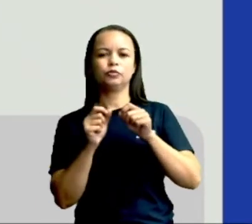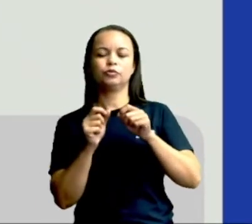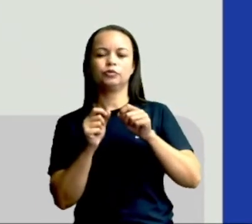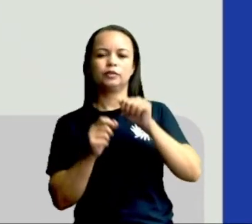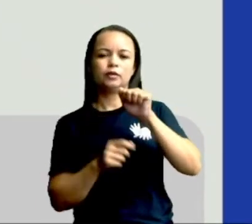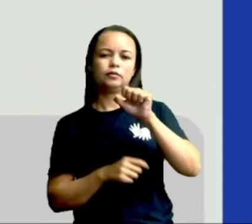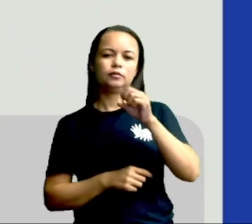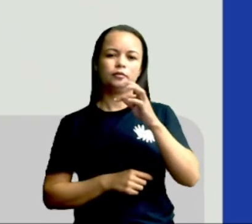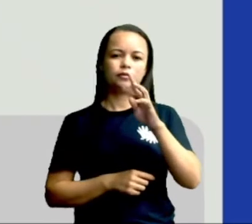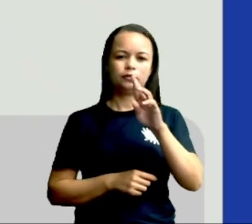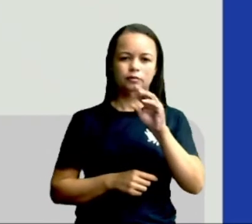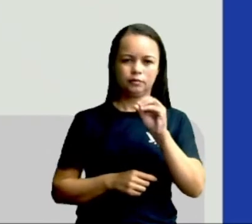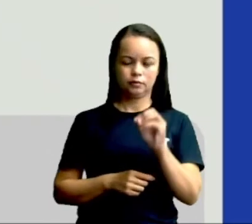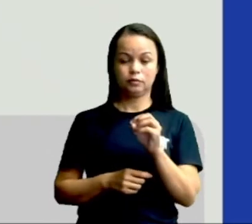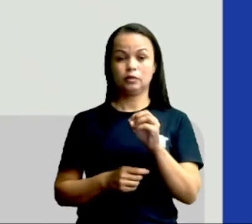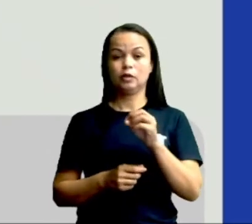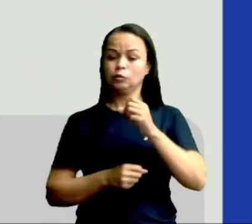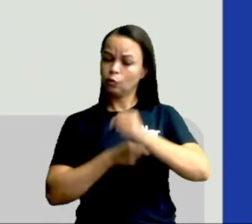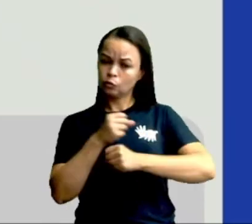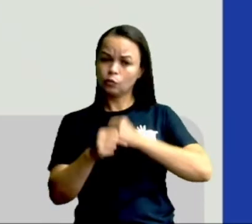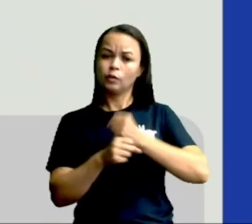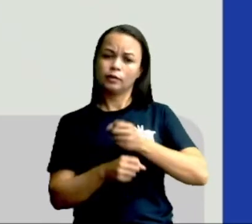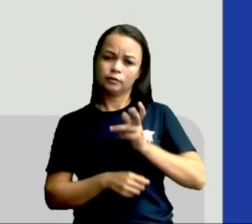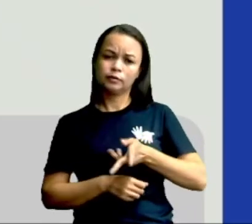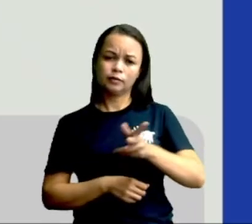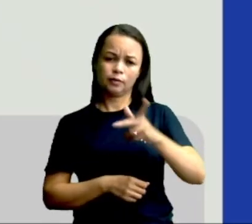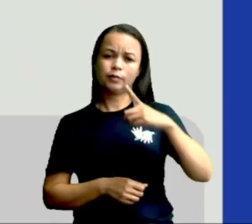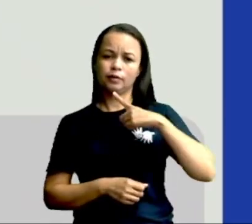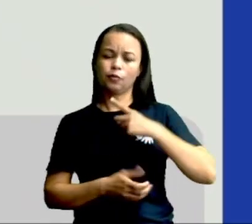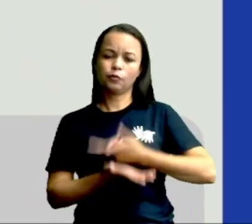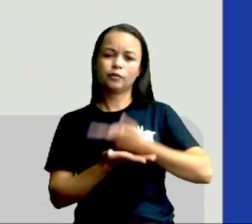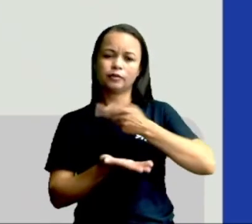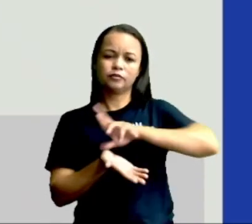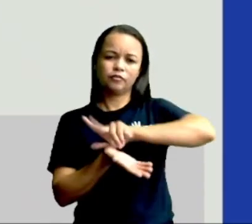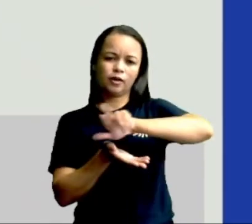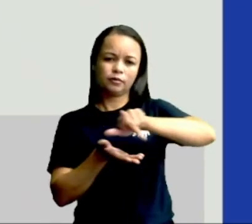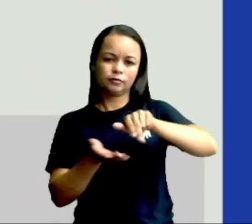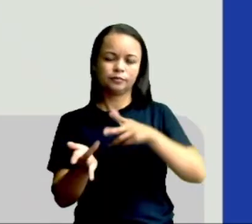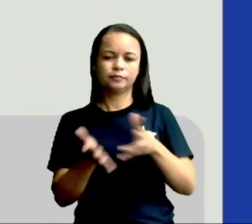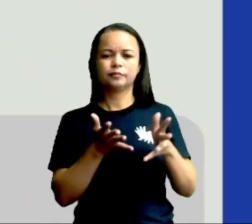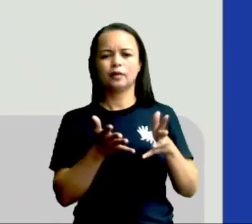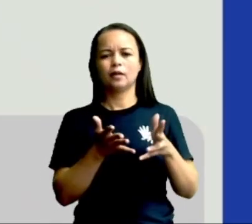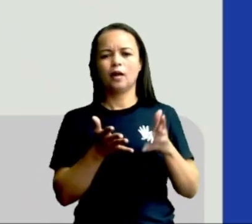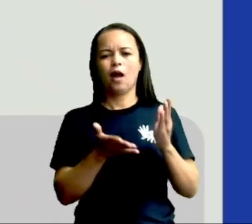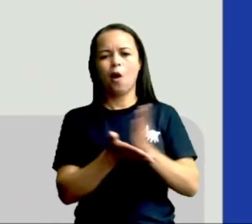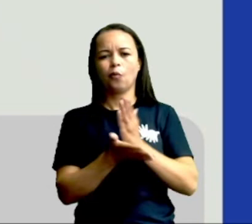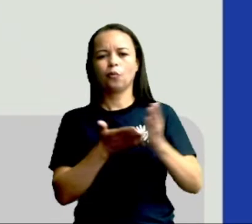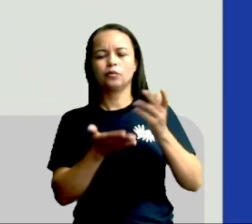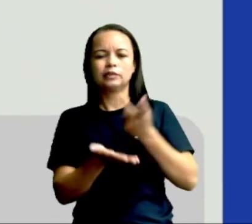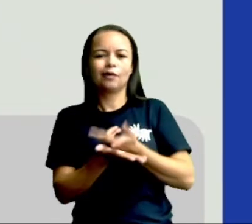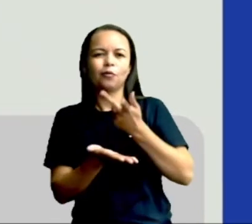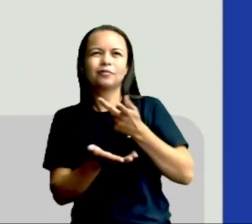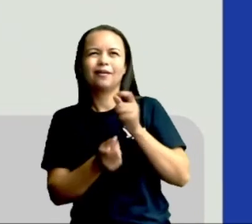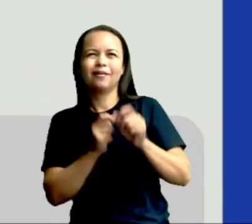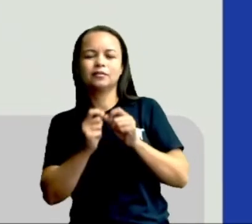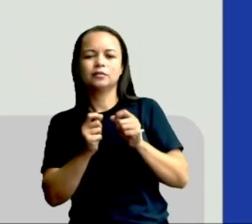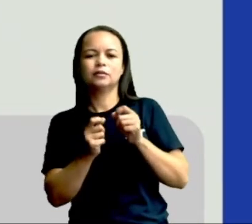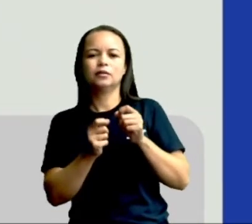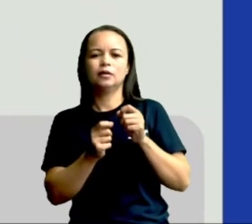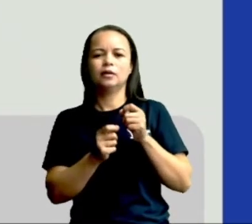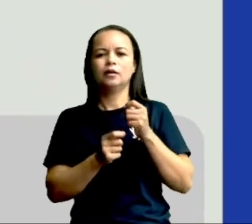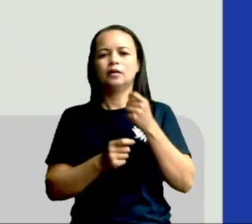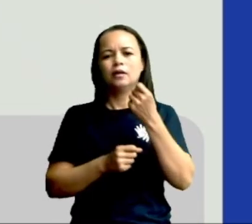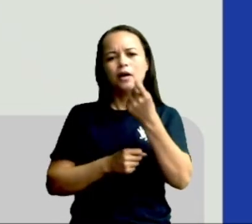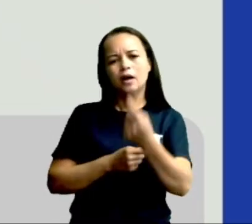né? E nós, todo ano, sempre temos vários eventos. Alguns acontecem de ano em ano,